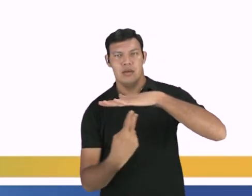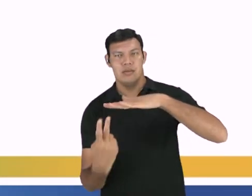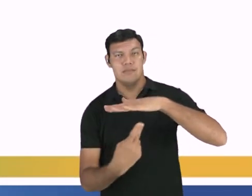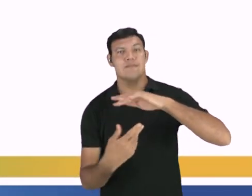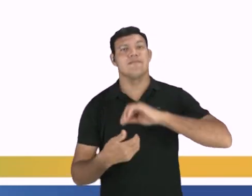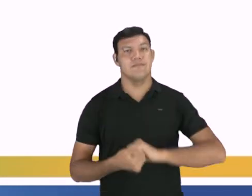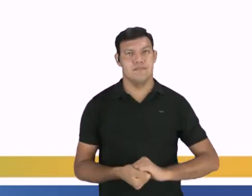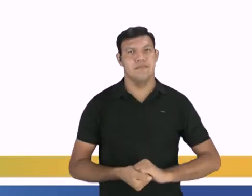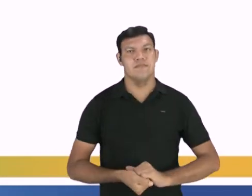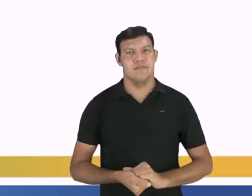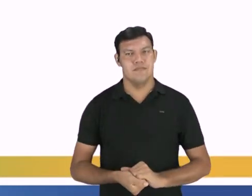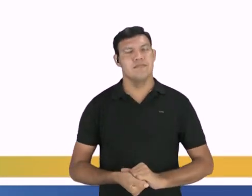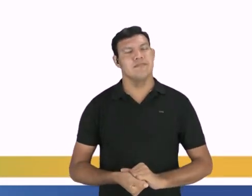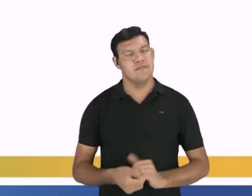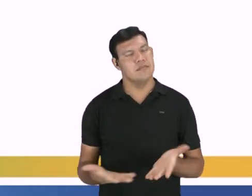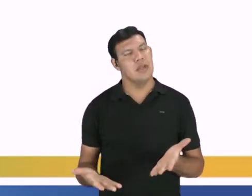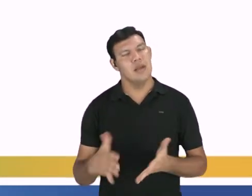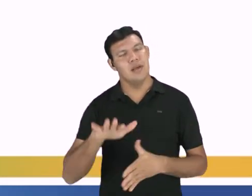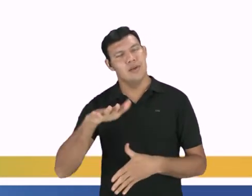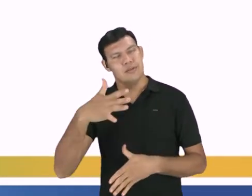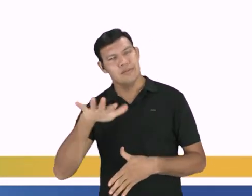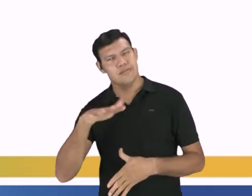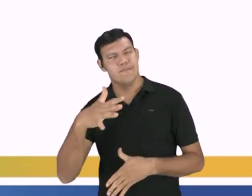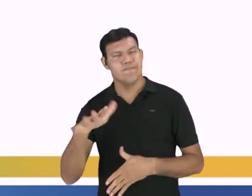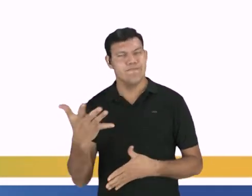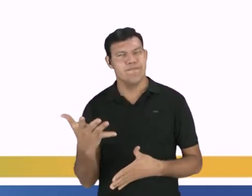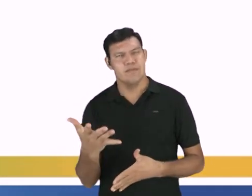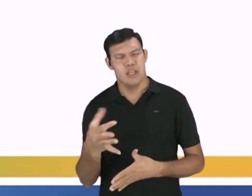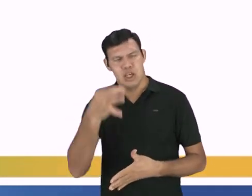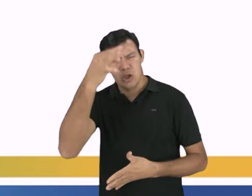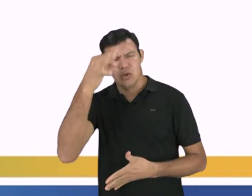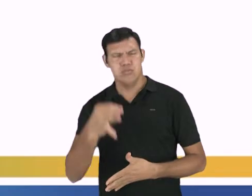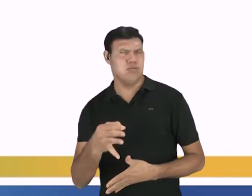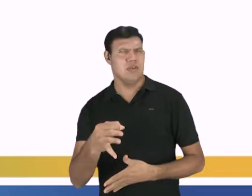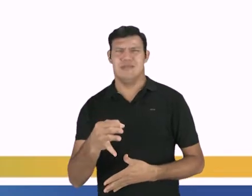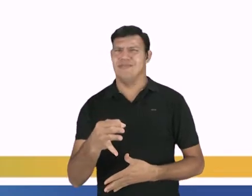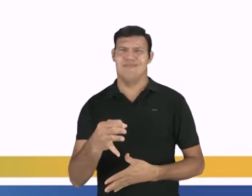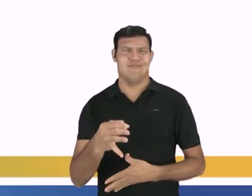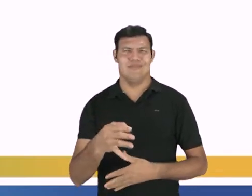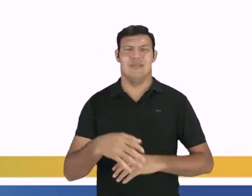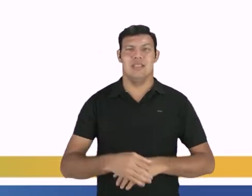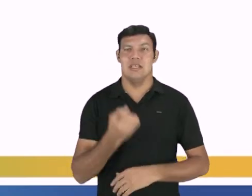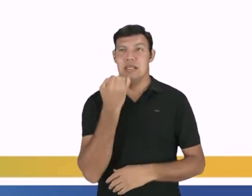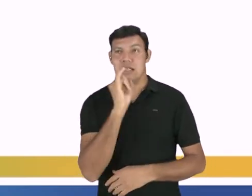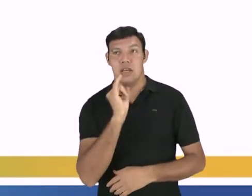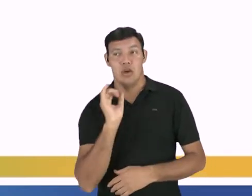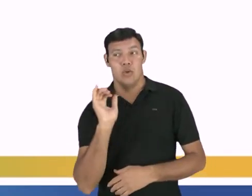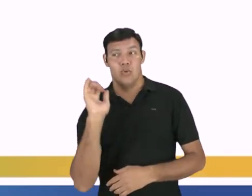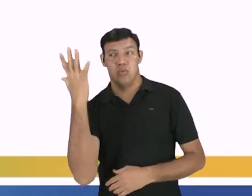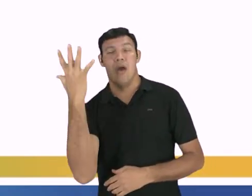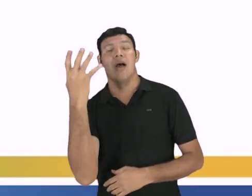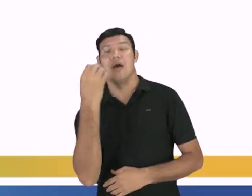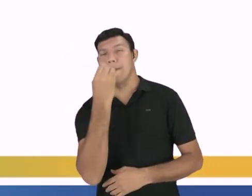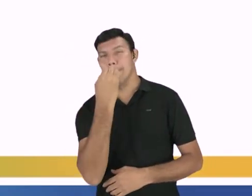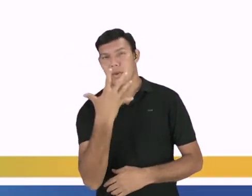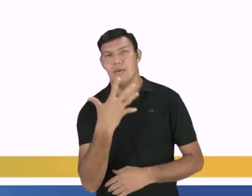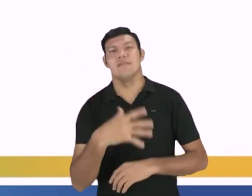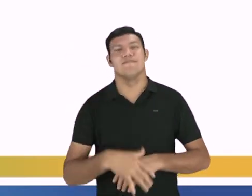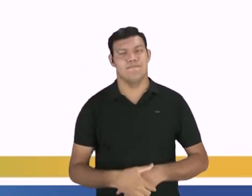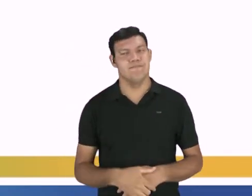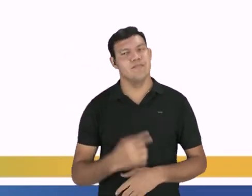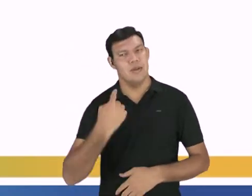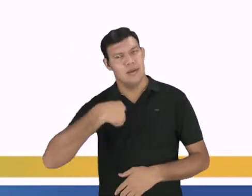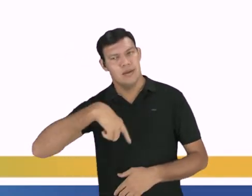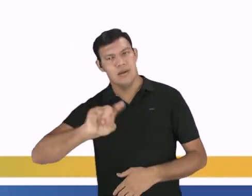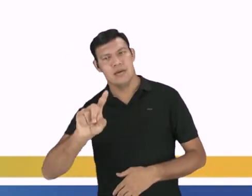temos algo provável, não é certo. Se o tempo estiver bom, aí eu posso ir ao parque.